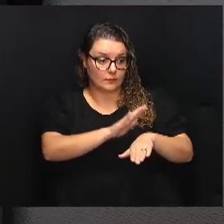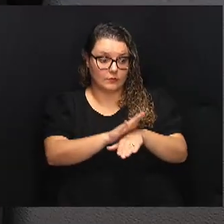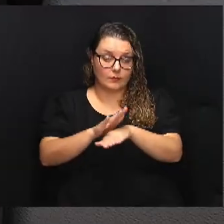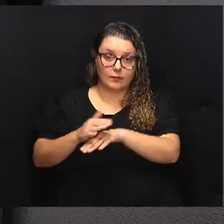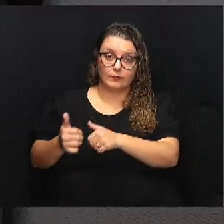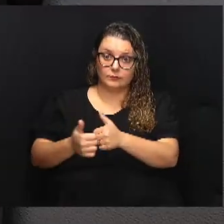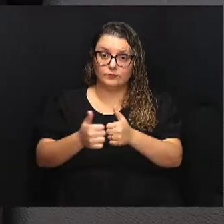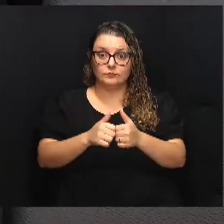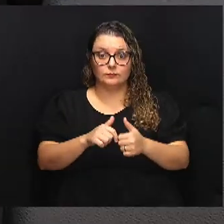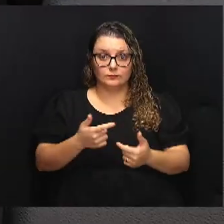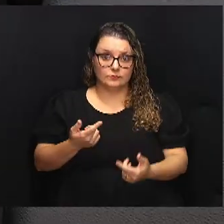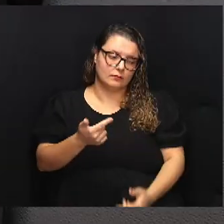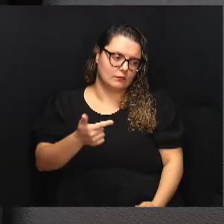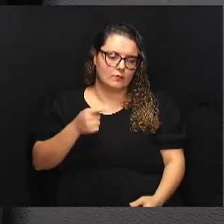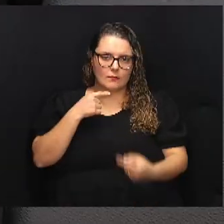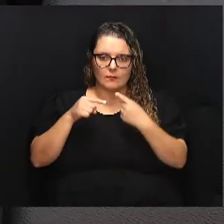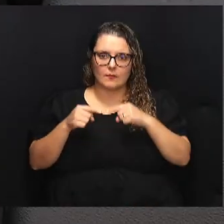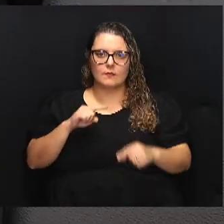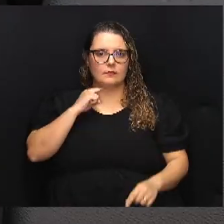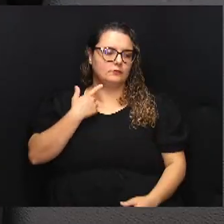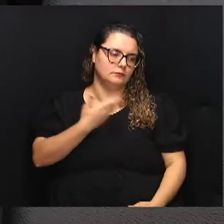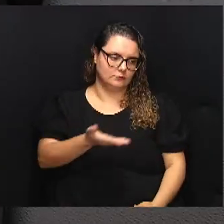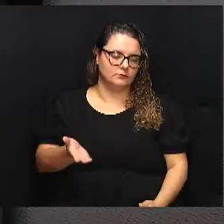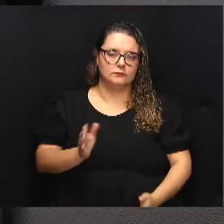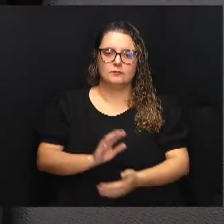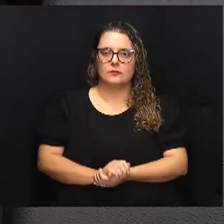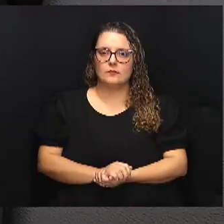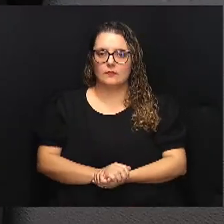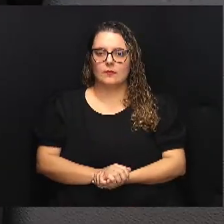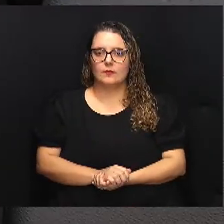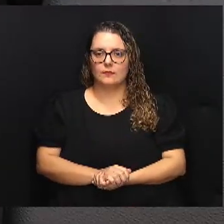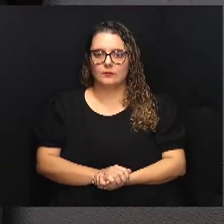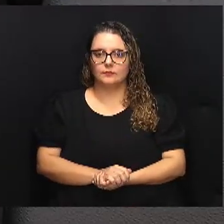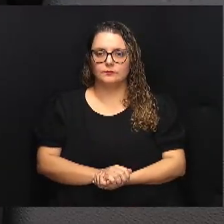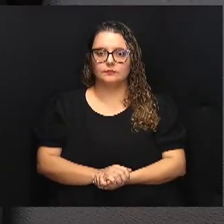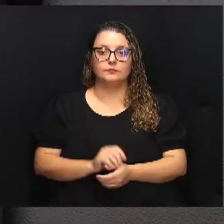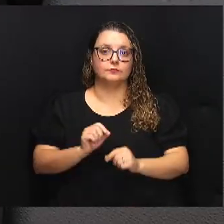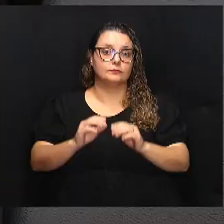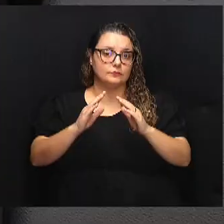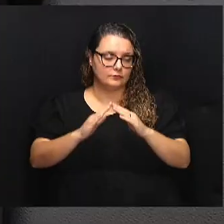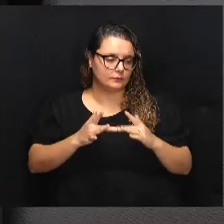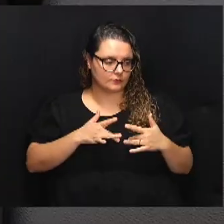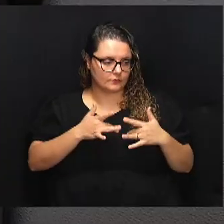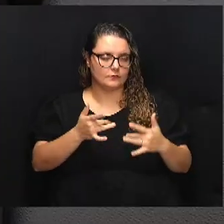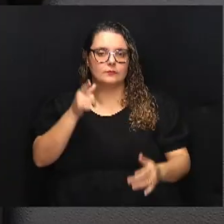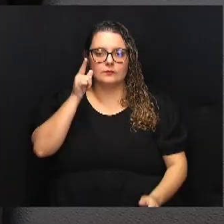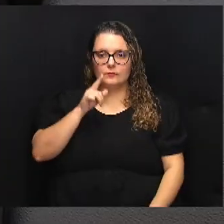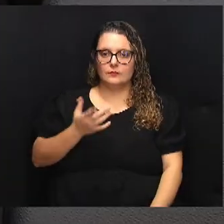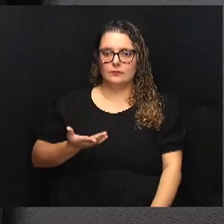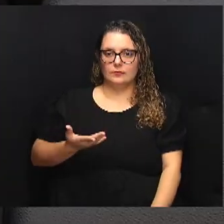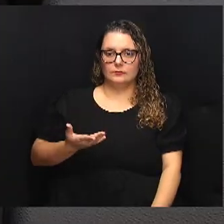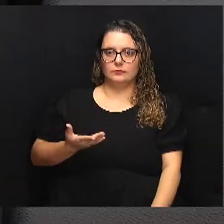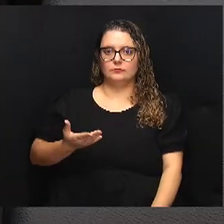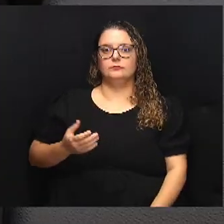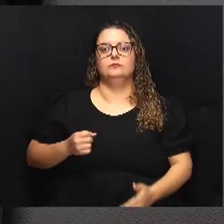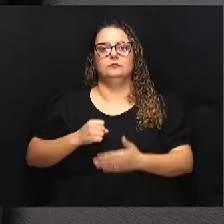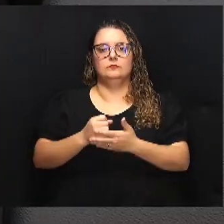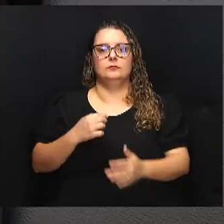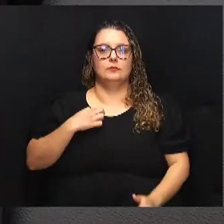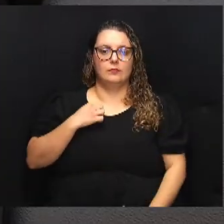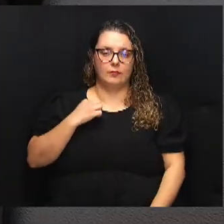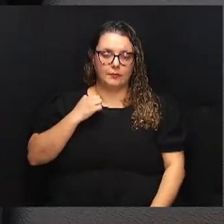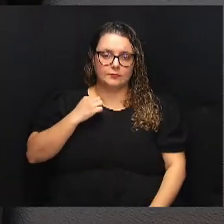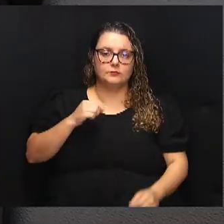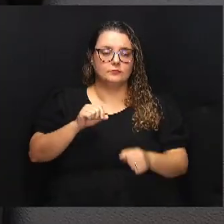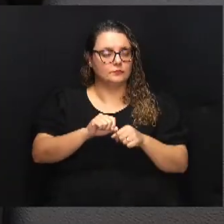não criticarem também, vai ter sujeira aqui. Então quem tinha casinha doou, a gente conseguiu levar para elas roupinhas, a gente fez